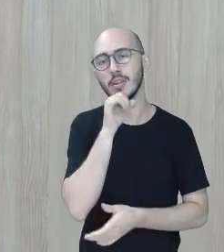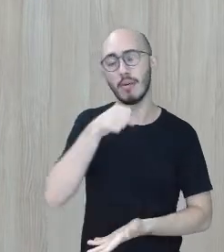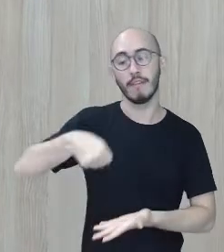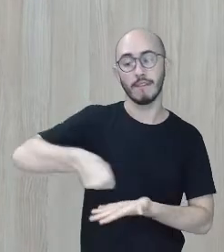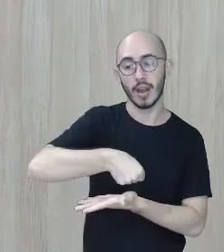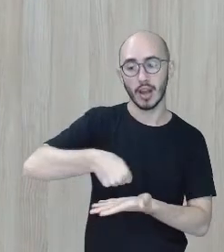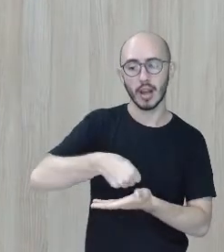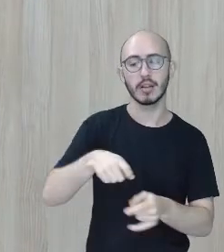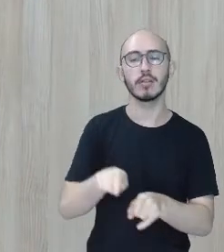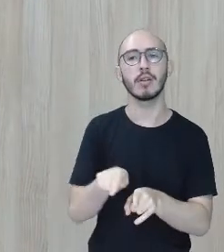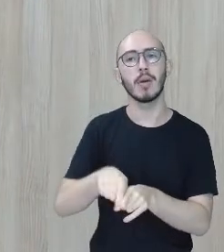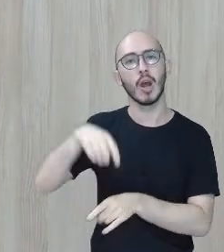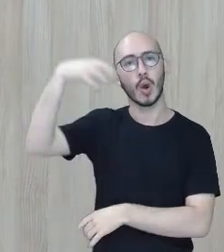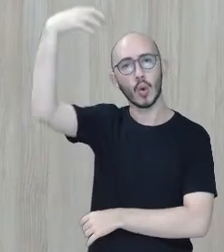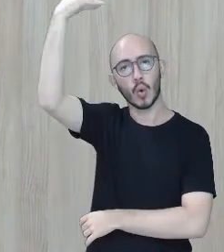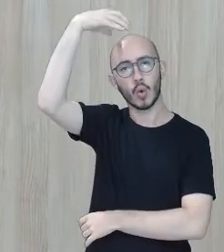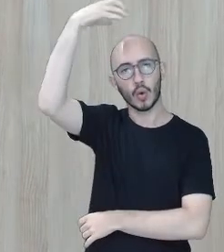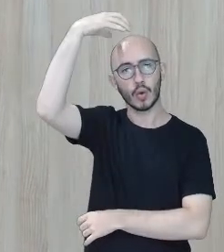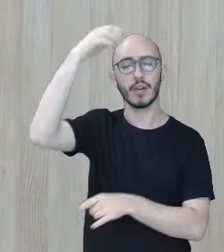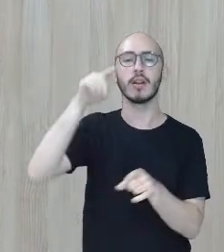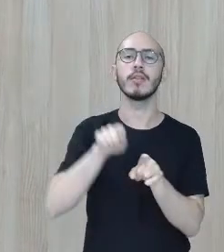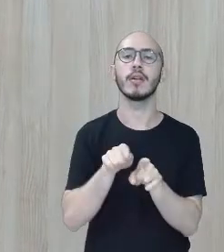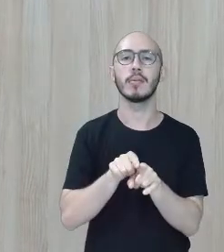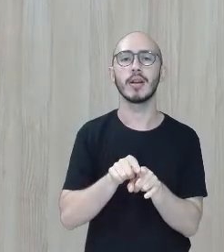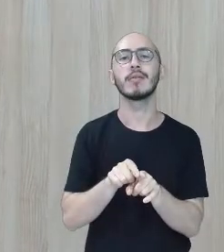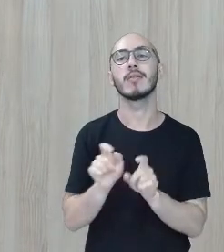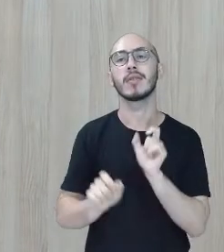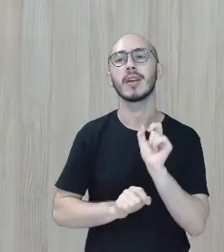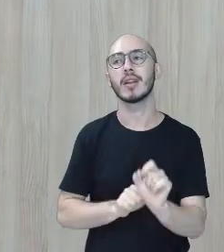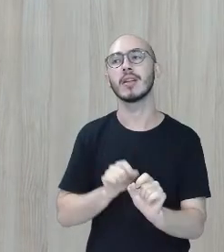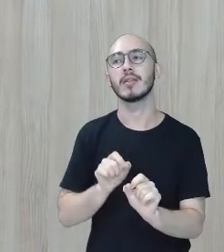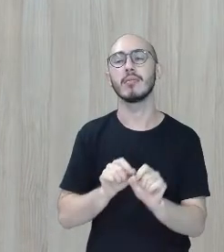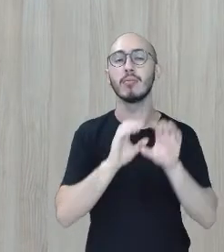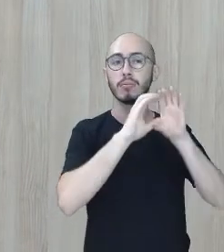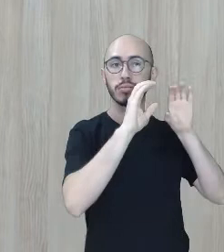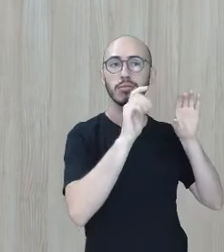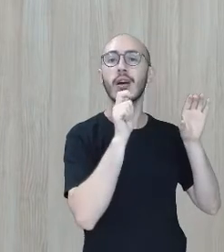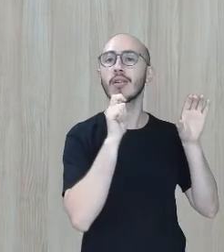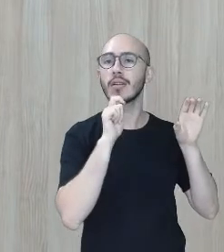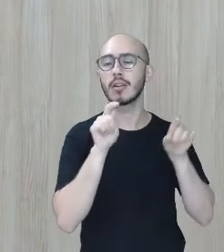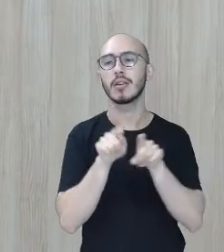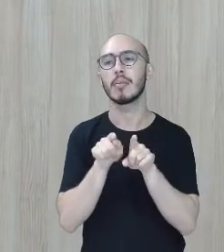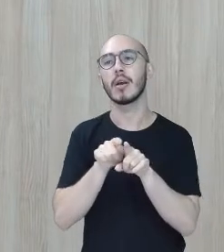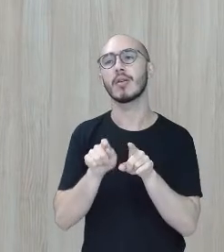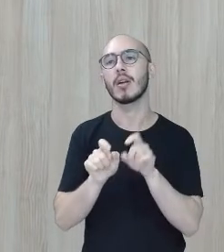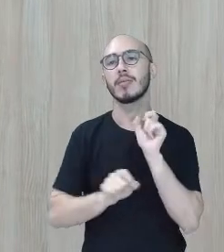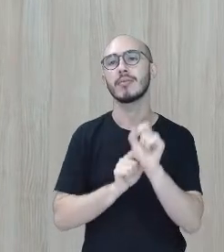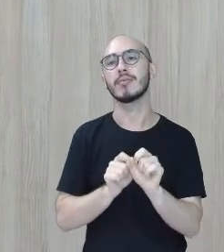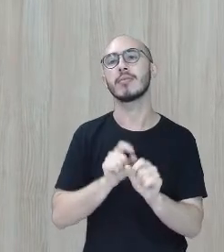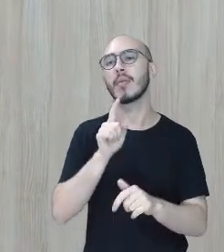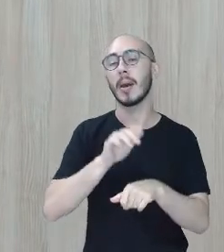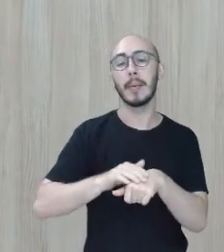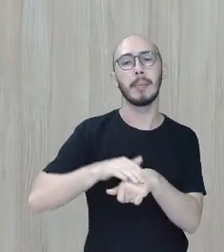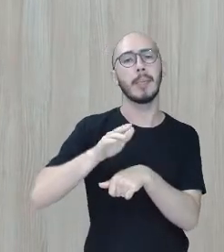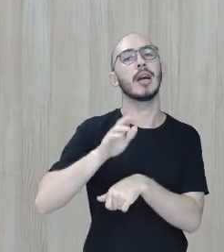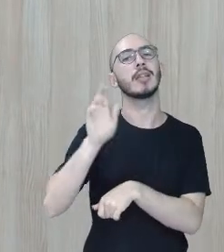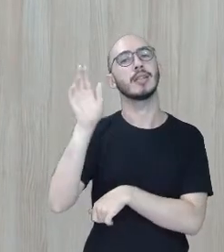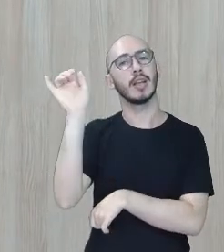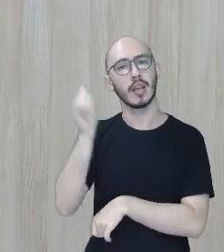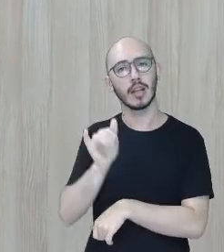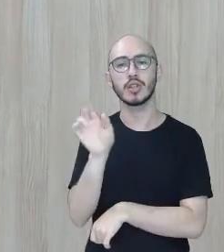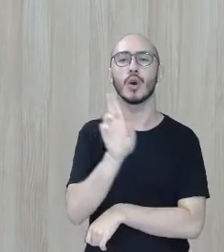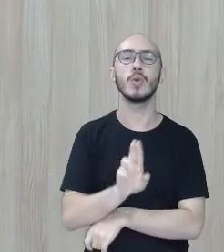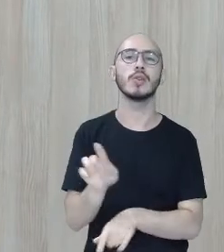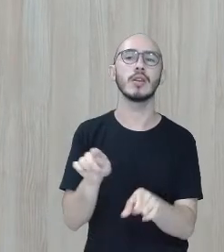chuveiro elétrico, eles são considerados o ar-condicionado, então eles são considerados eletrodomésticos que mais consomem energia, porque eles